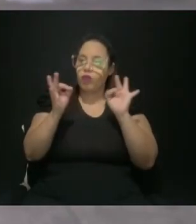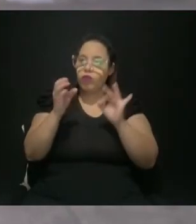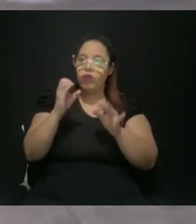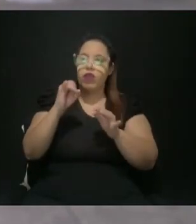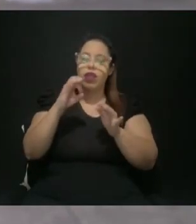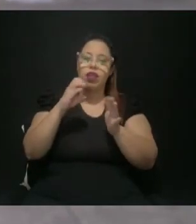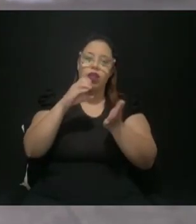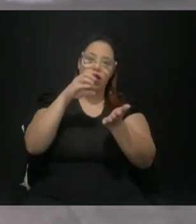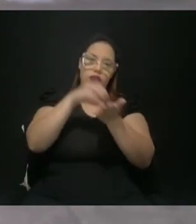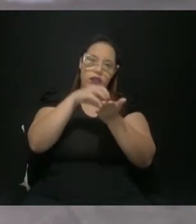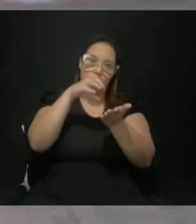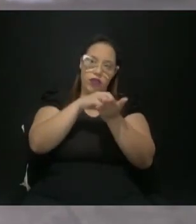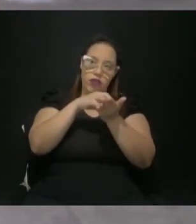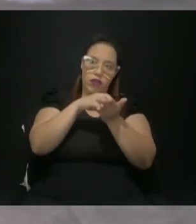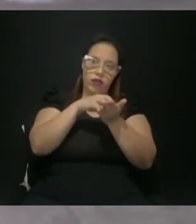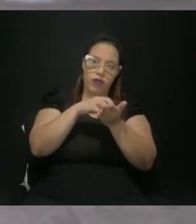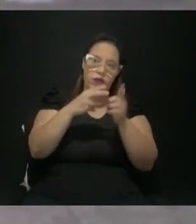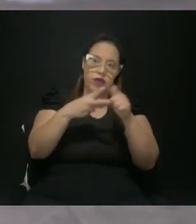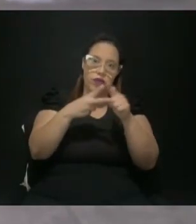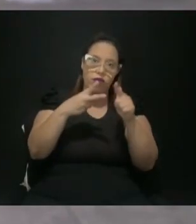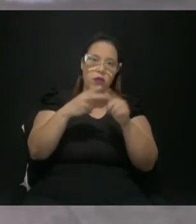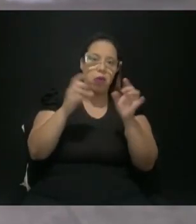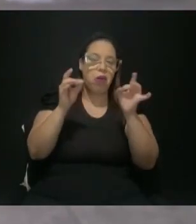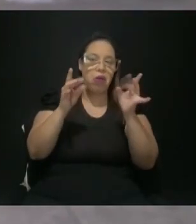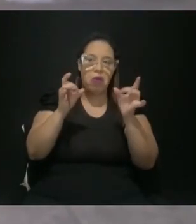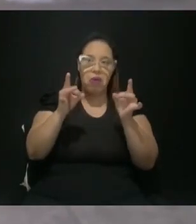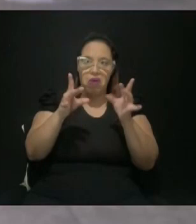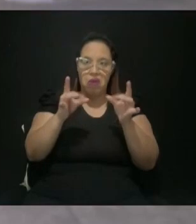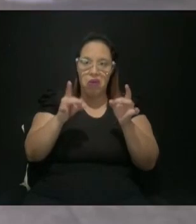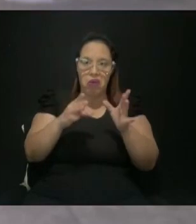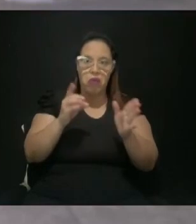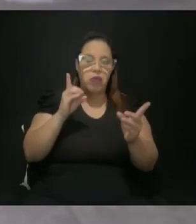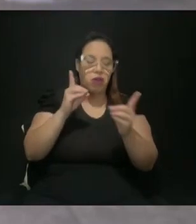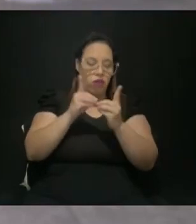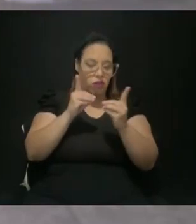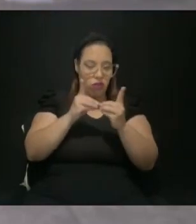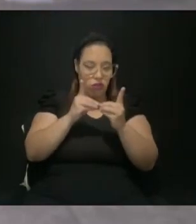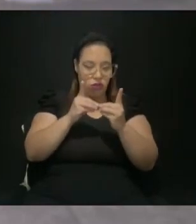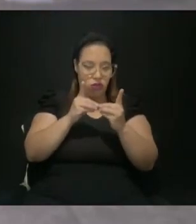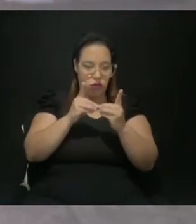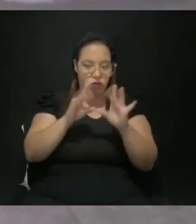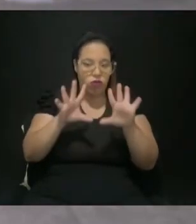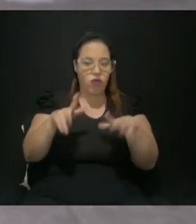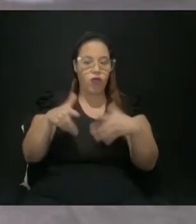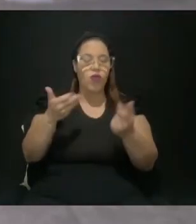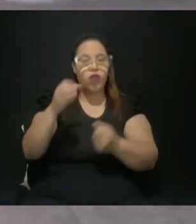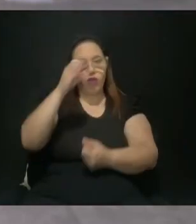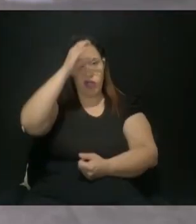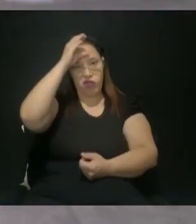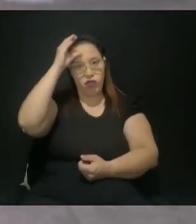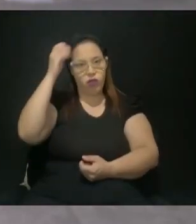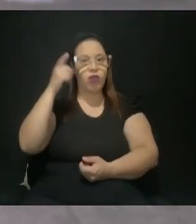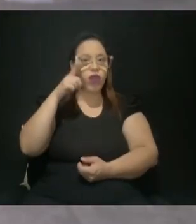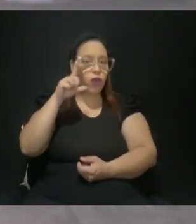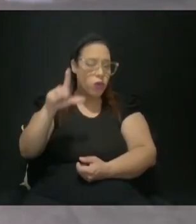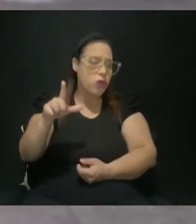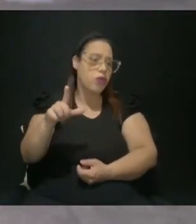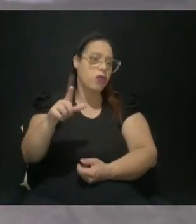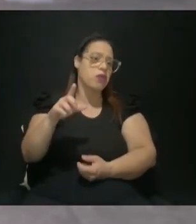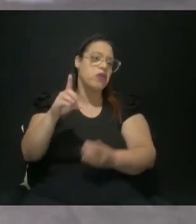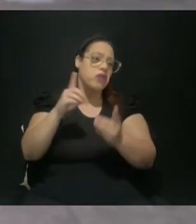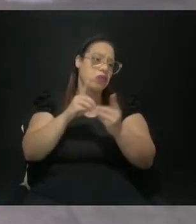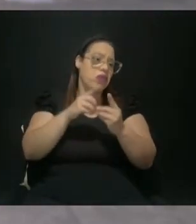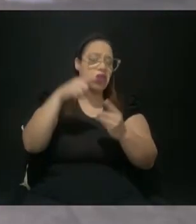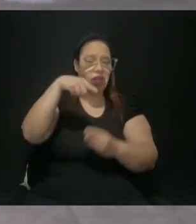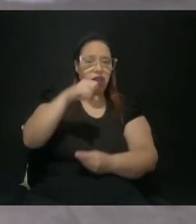os dois telefones são exclusivos para esse atendimento. Caso o consumidor não consiga esse atendimento aqui no SIC, por